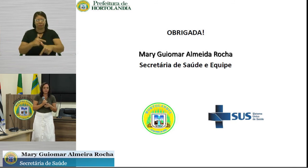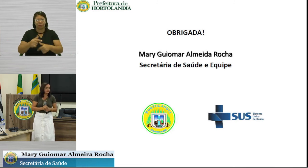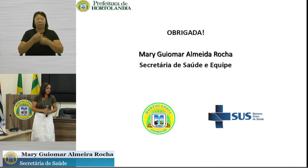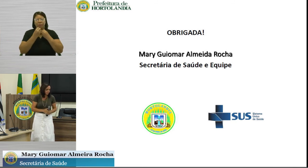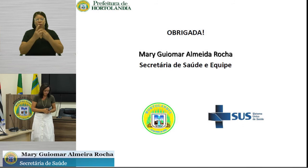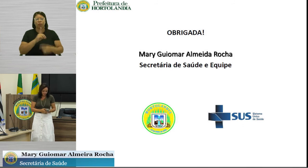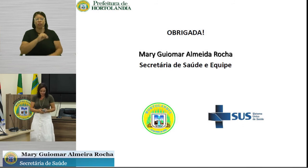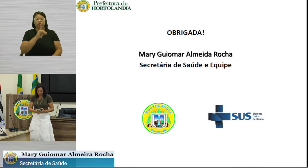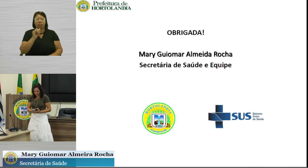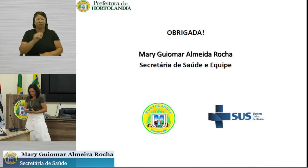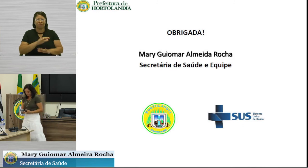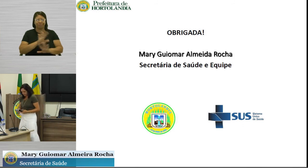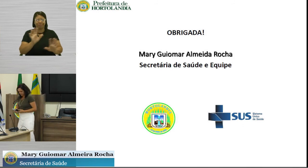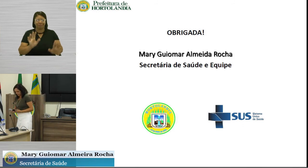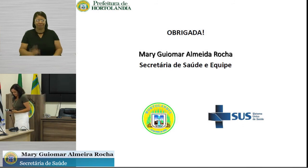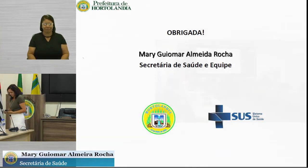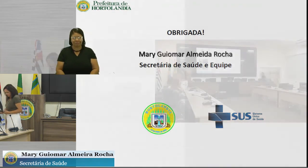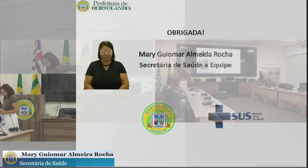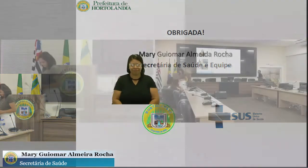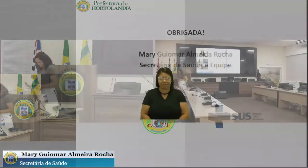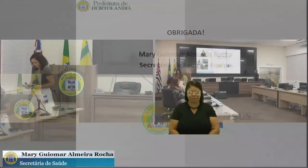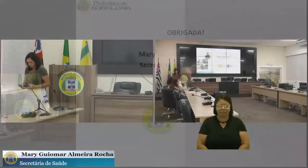todos.